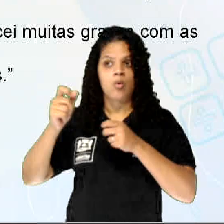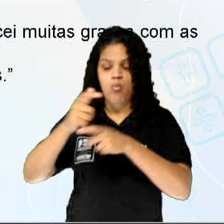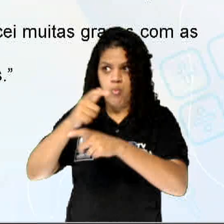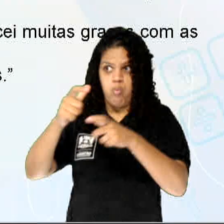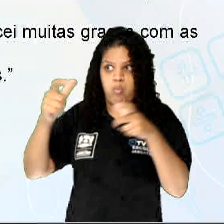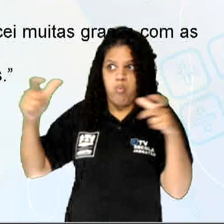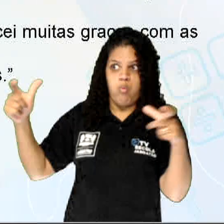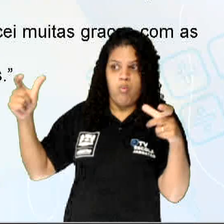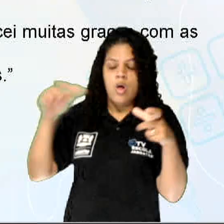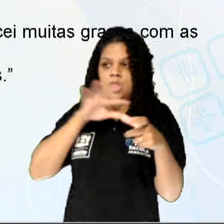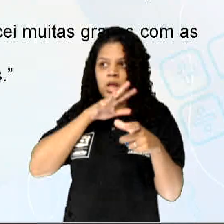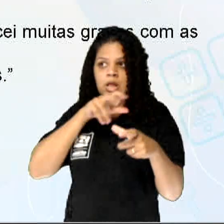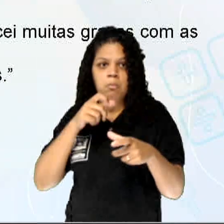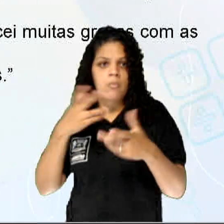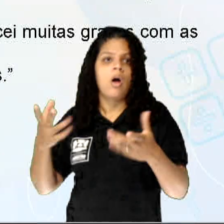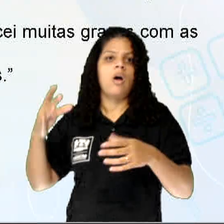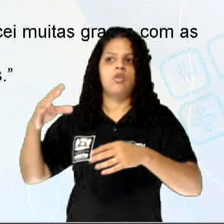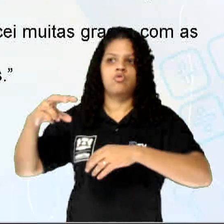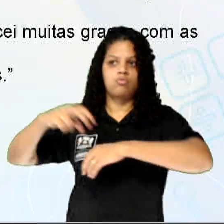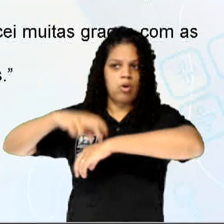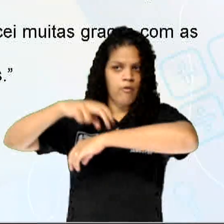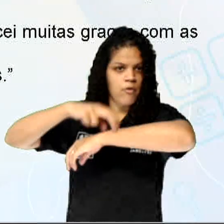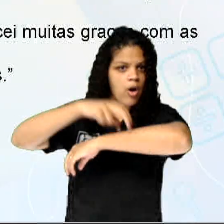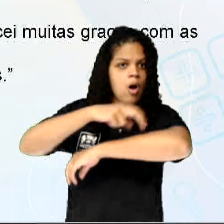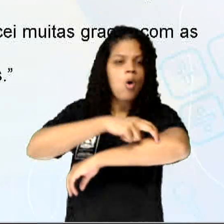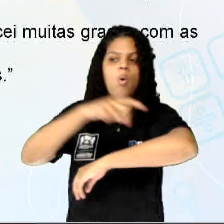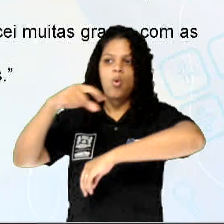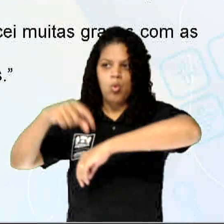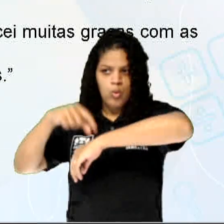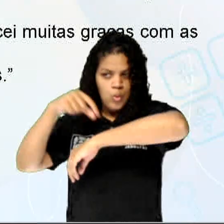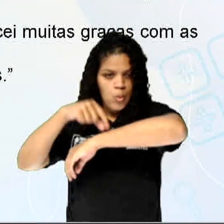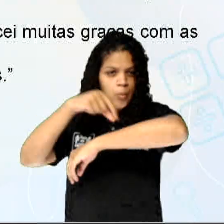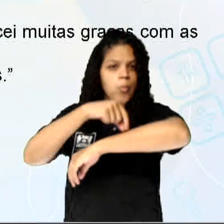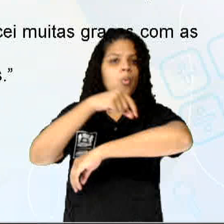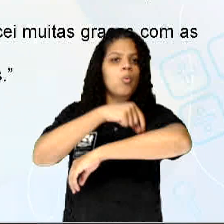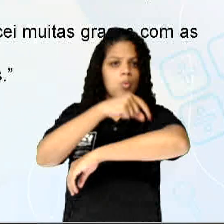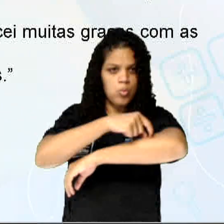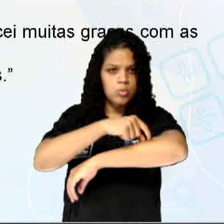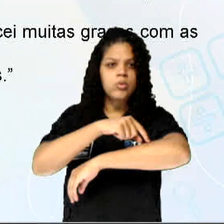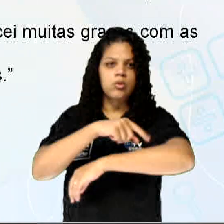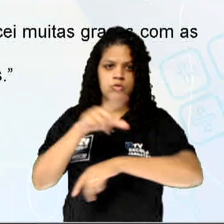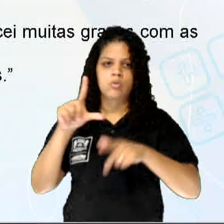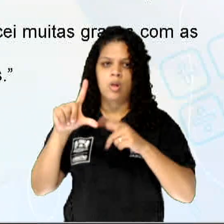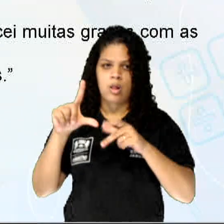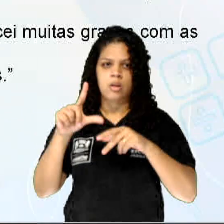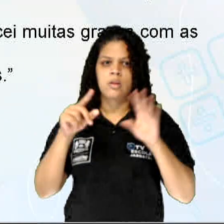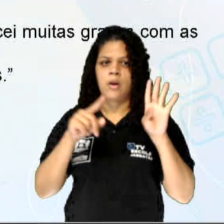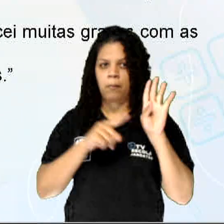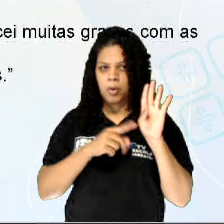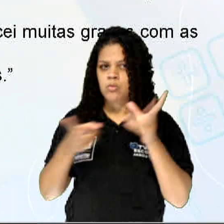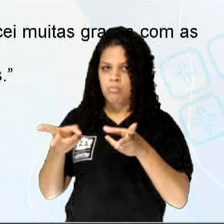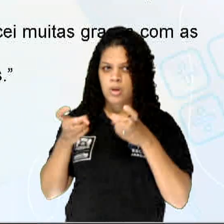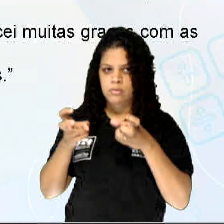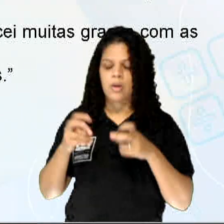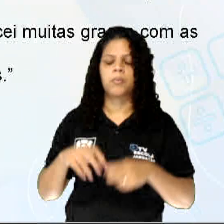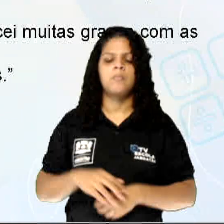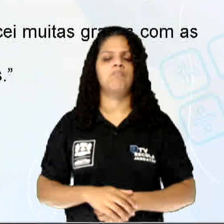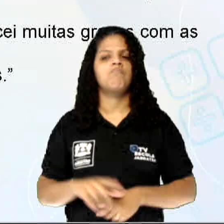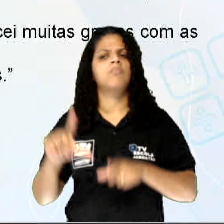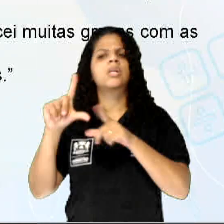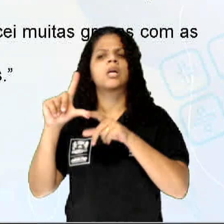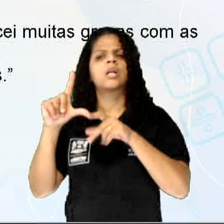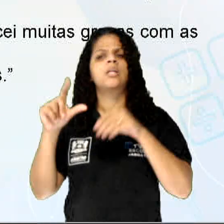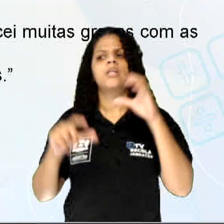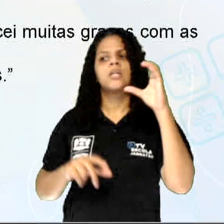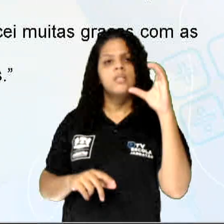animais. Existem pragas de gafanhoto, praga de pulgas, que é o caso aqui do item B. Olha só o item C agora. Sou